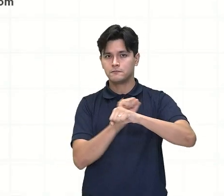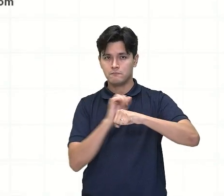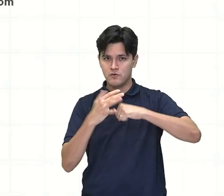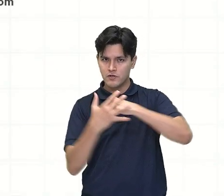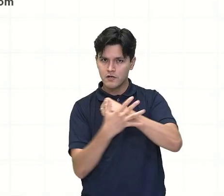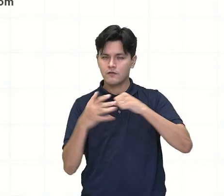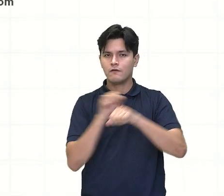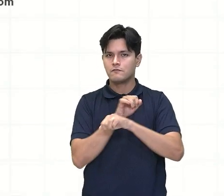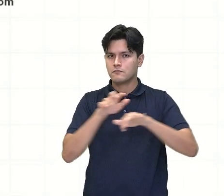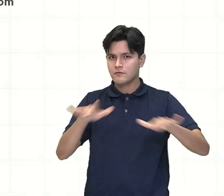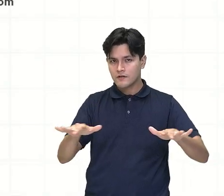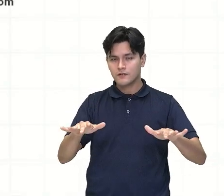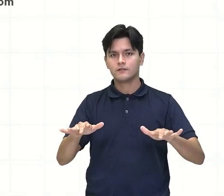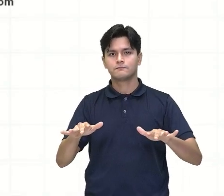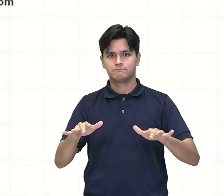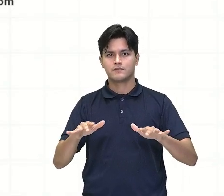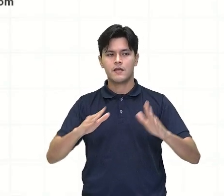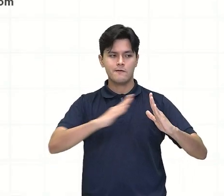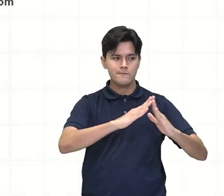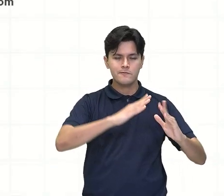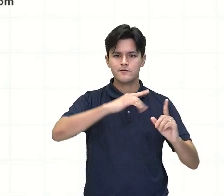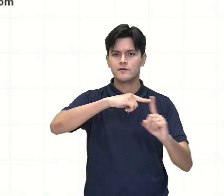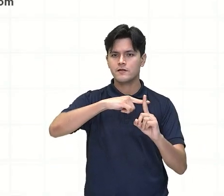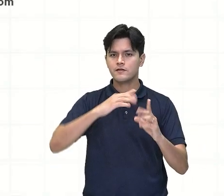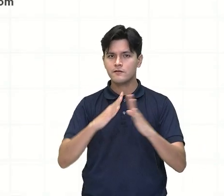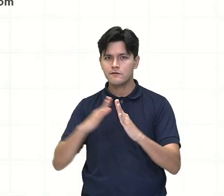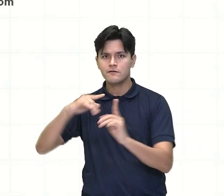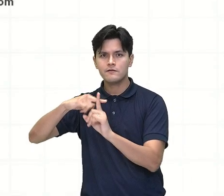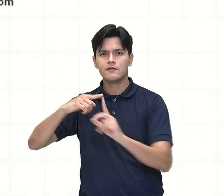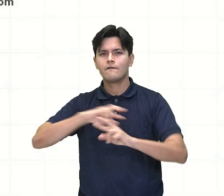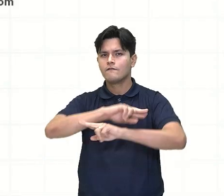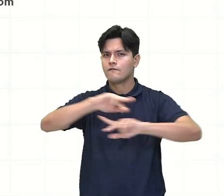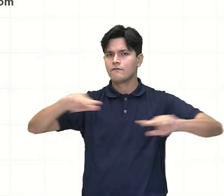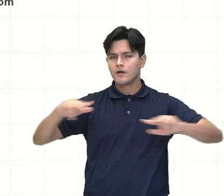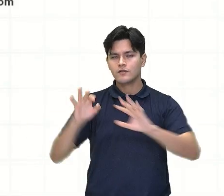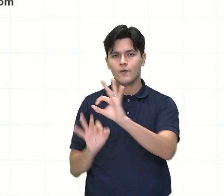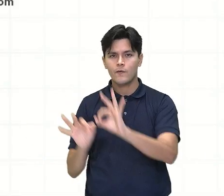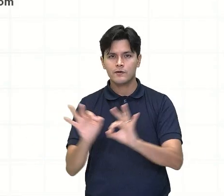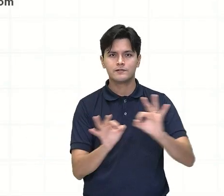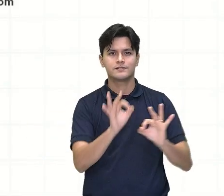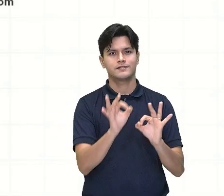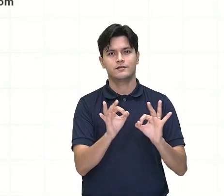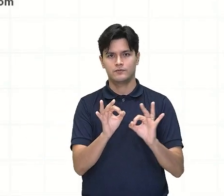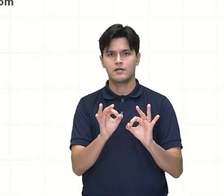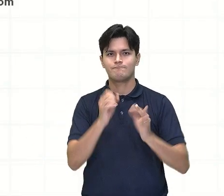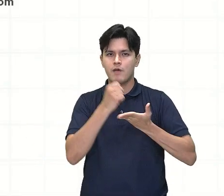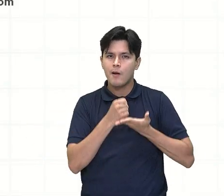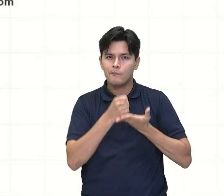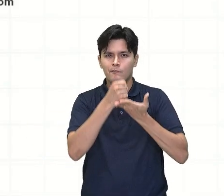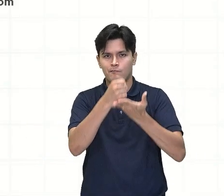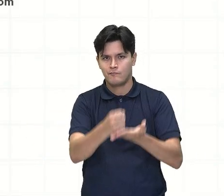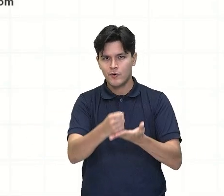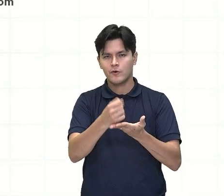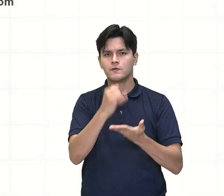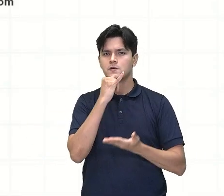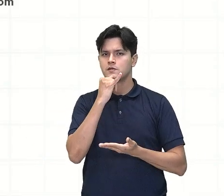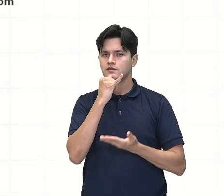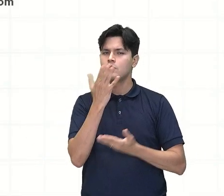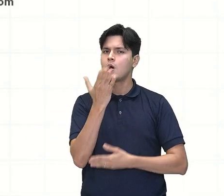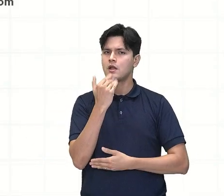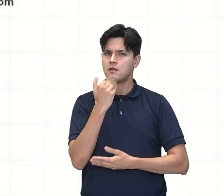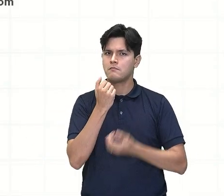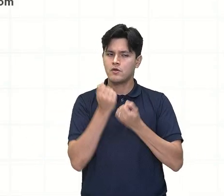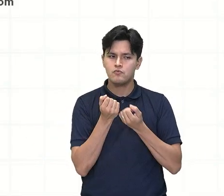Covid-19, muitas igrejas organizaram redes de apoio comunitário, ofereceram alimentos, assistência emocional,